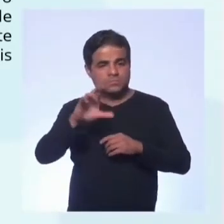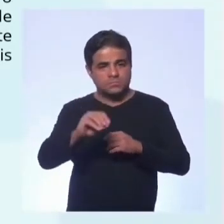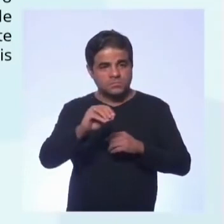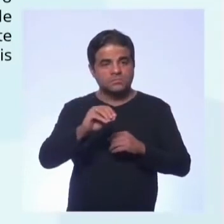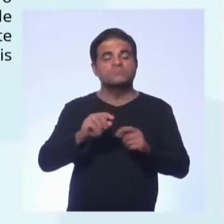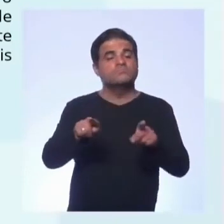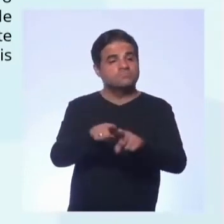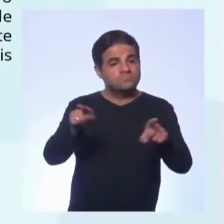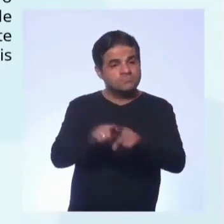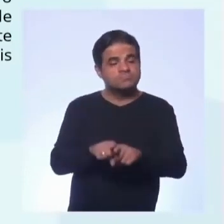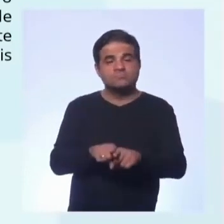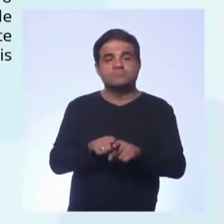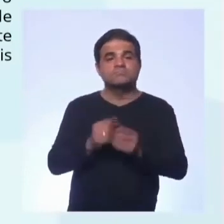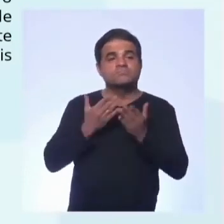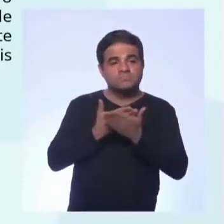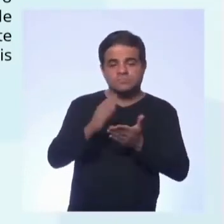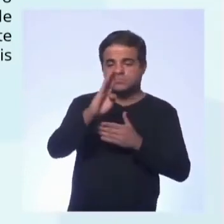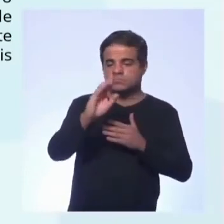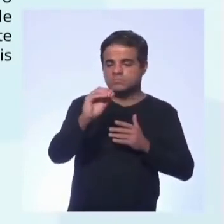e também a